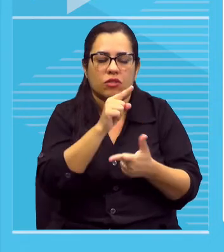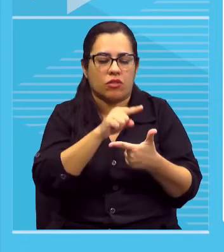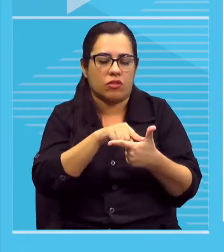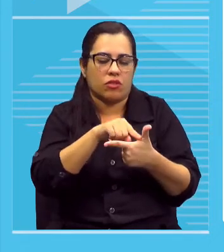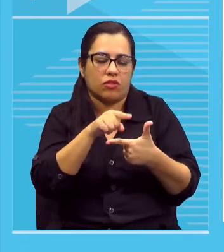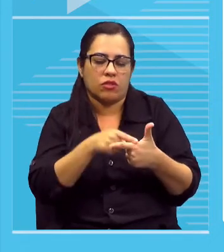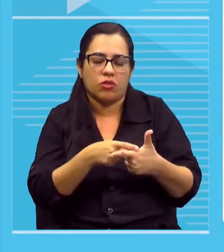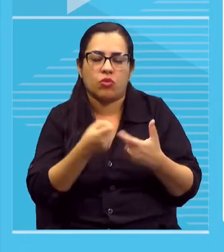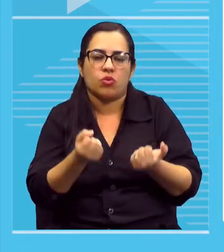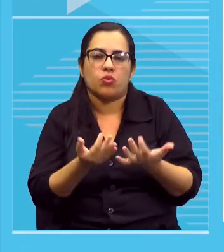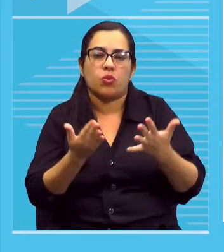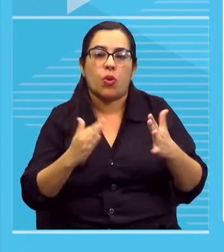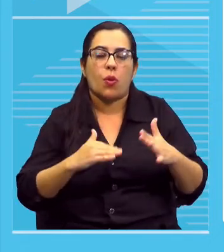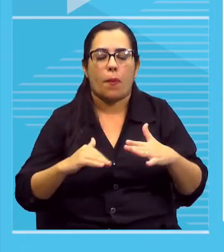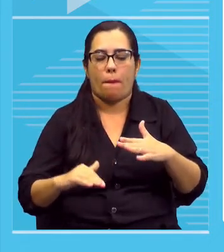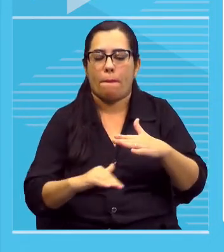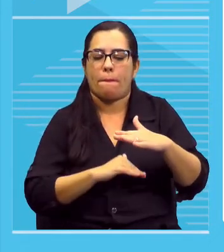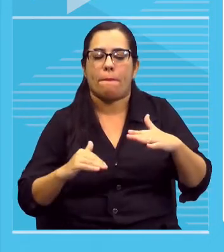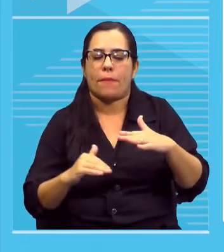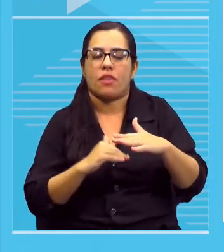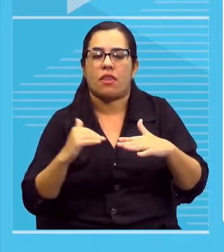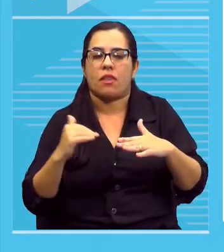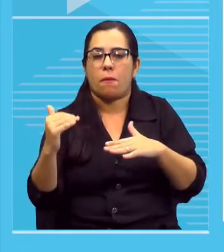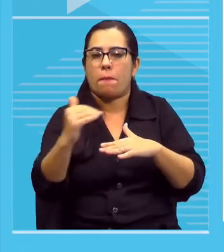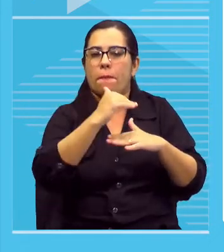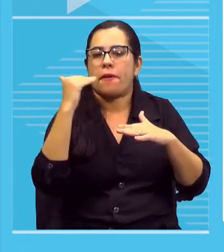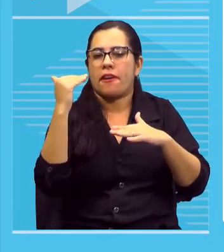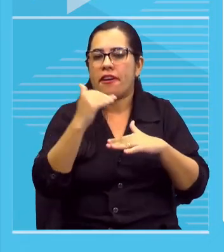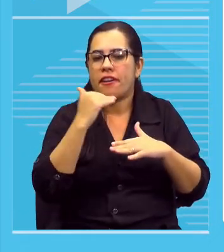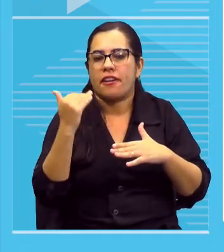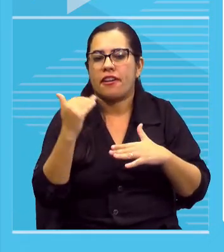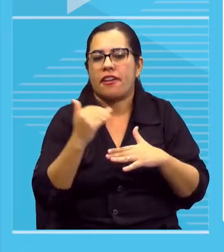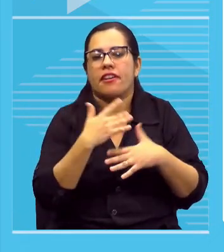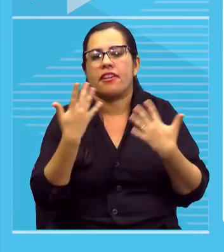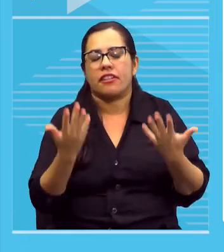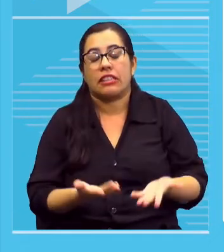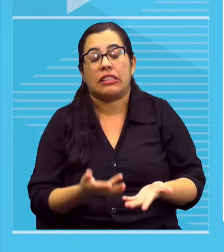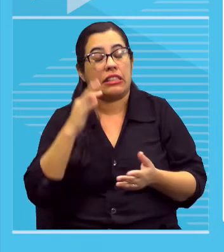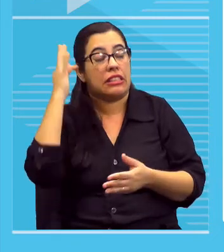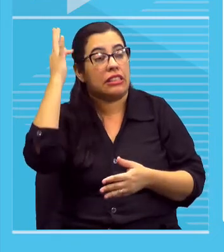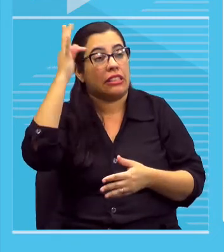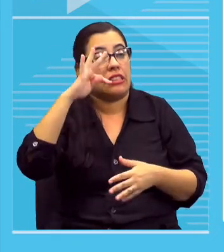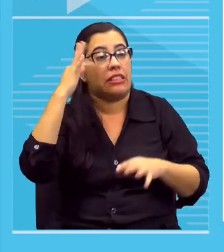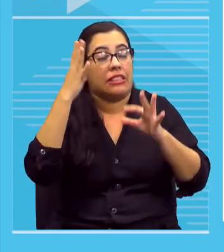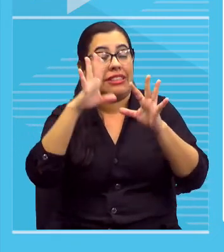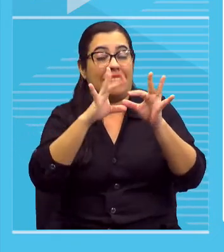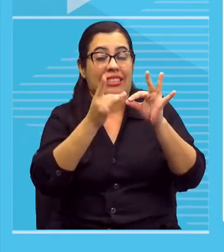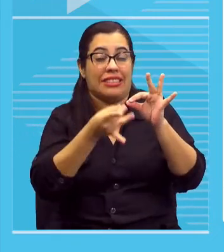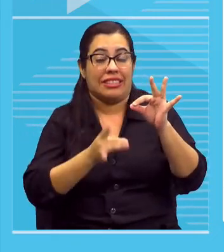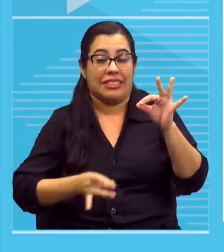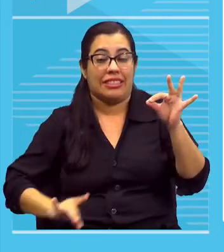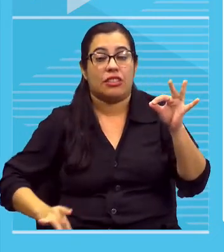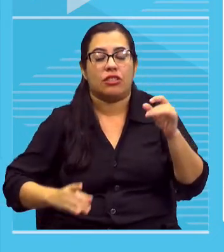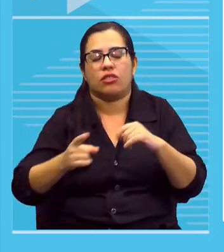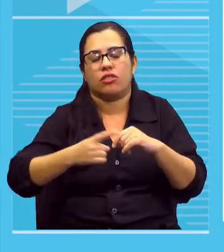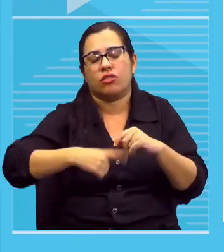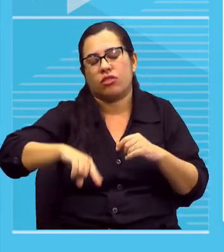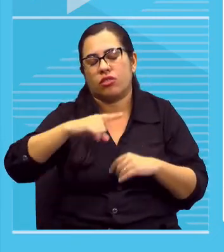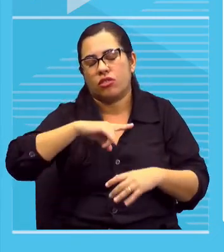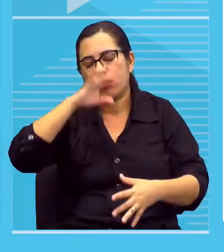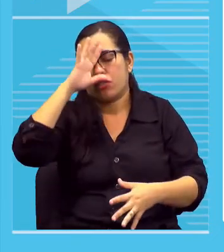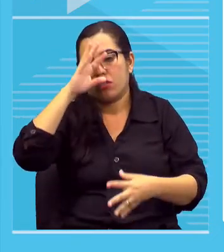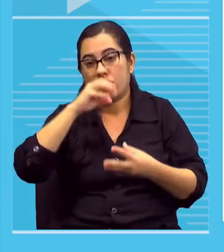máximo dos e no valor mínimo do Cosseno A Teoria é muito grande Até que a gente chegue